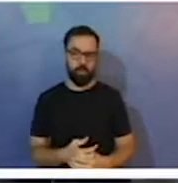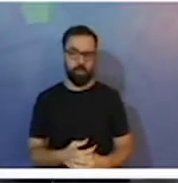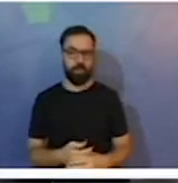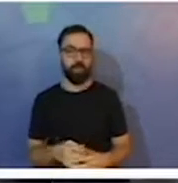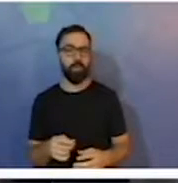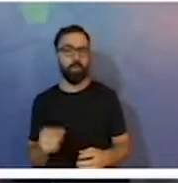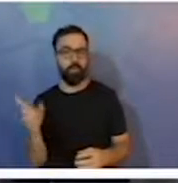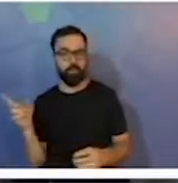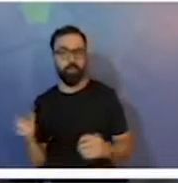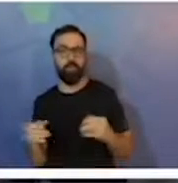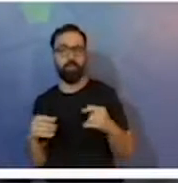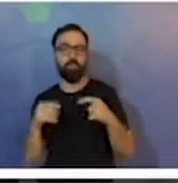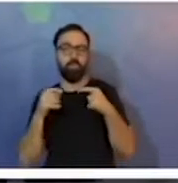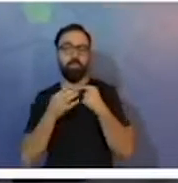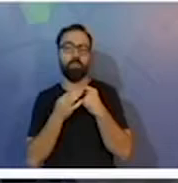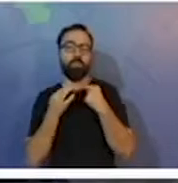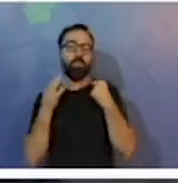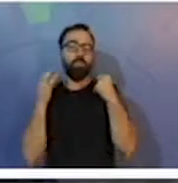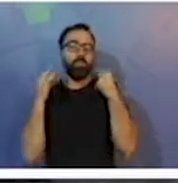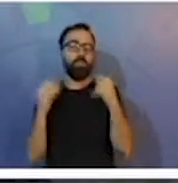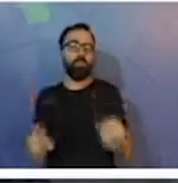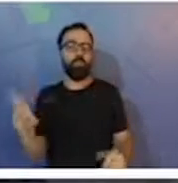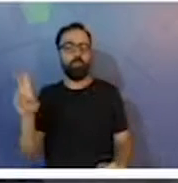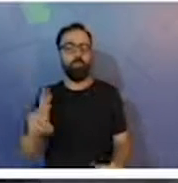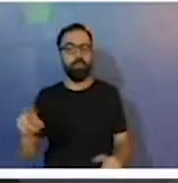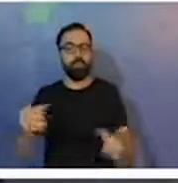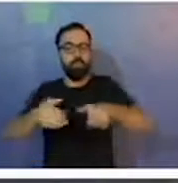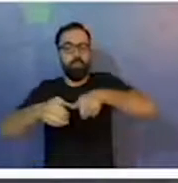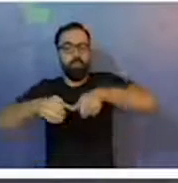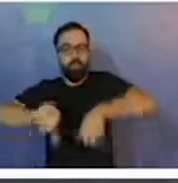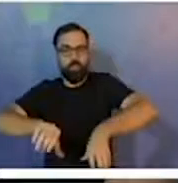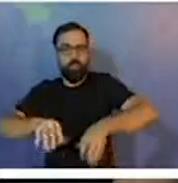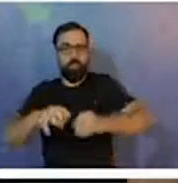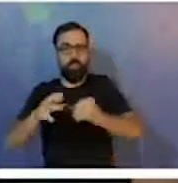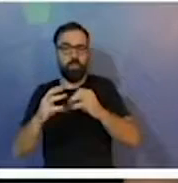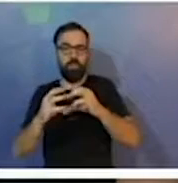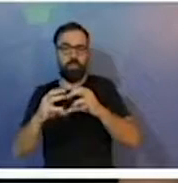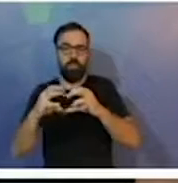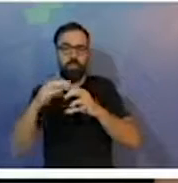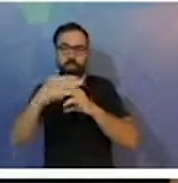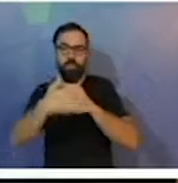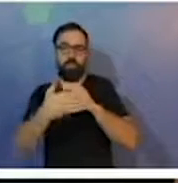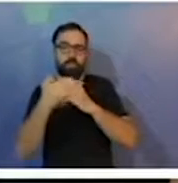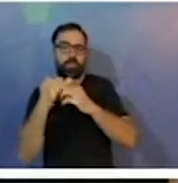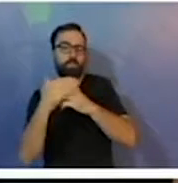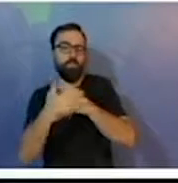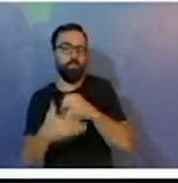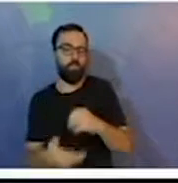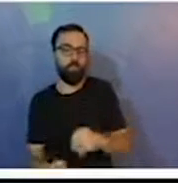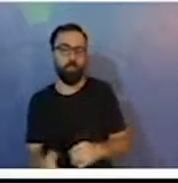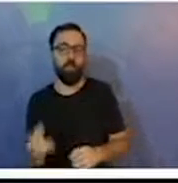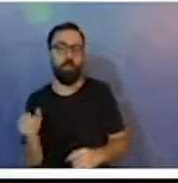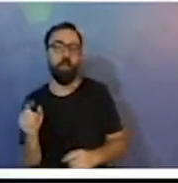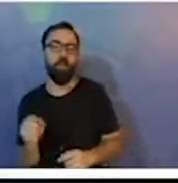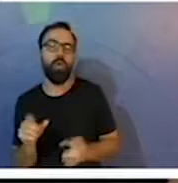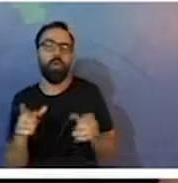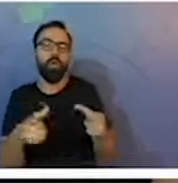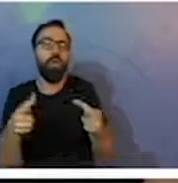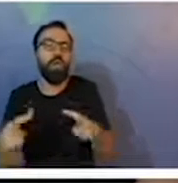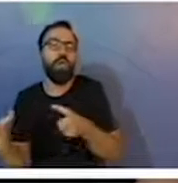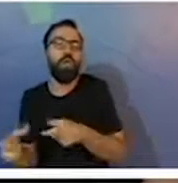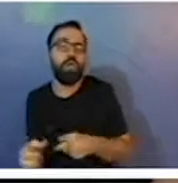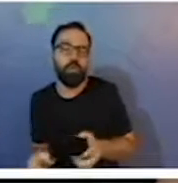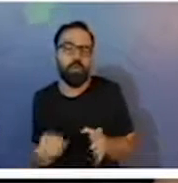um colar com casca de ovo e Onde nós encontramos instruções